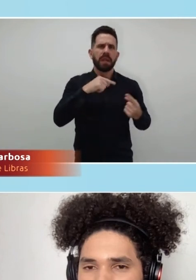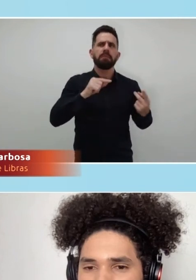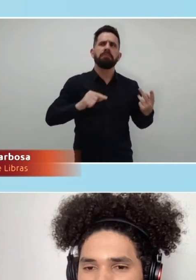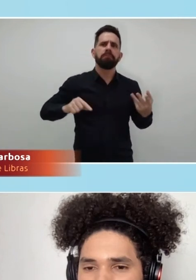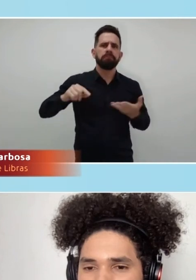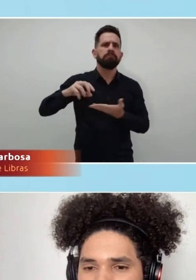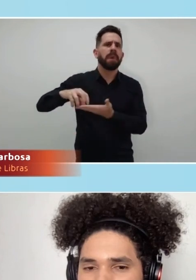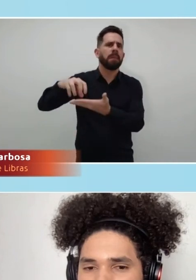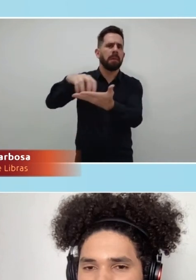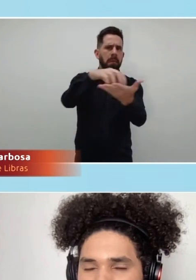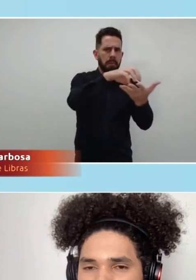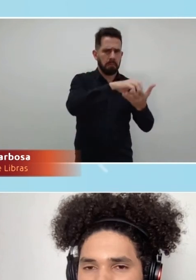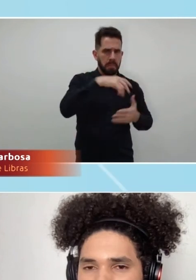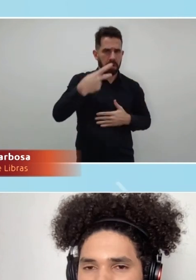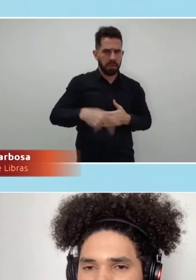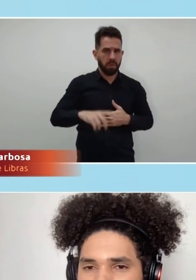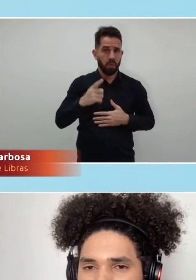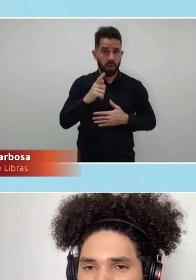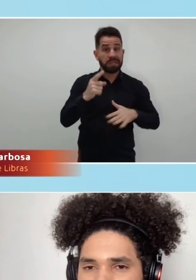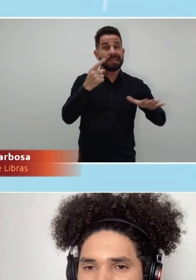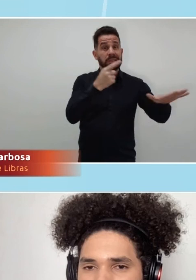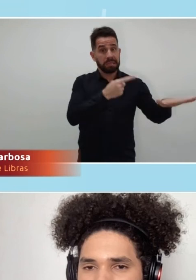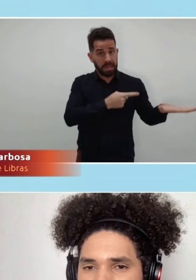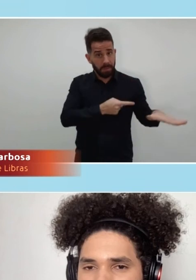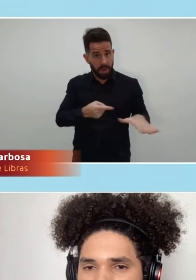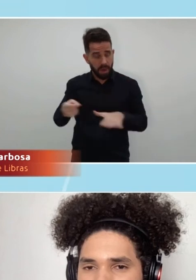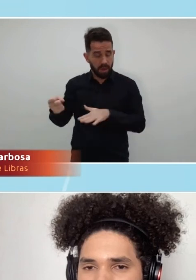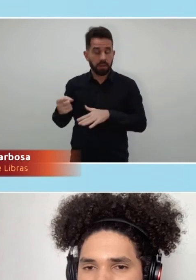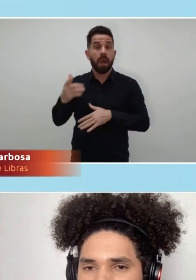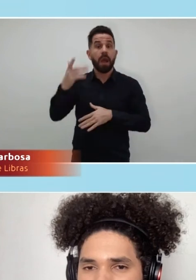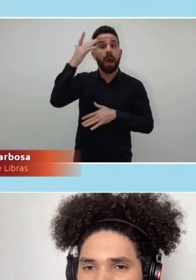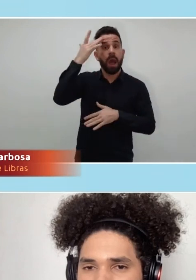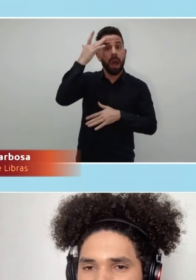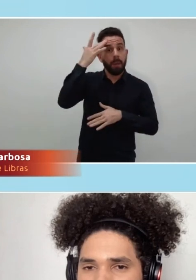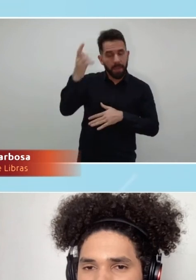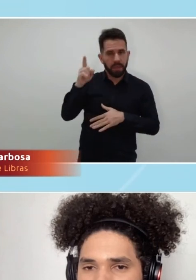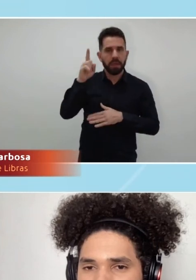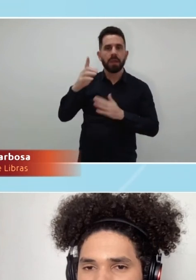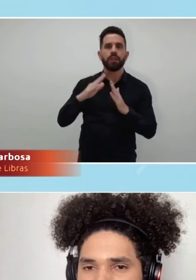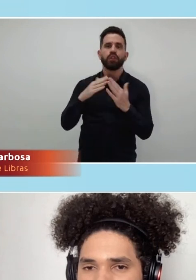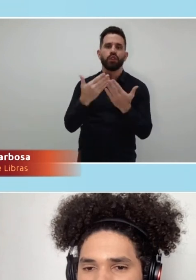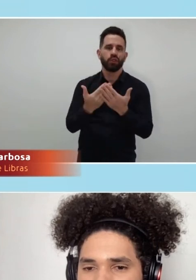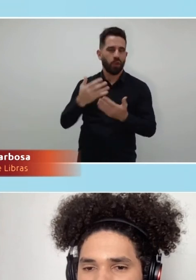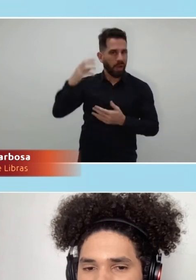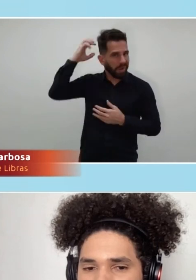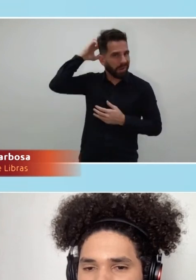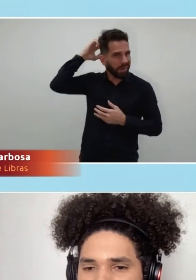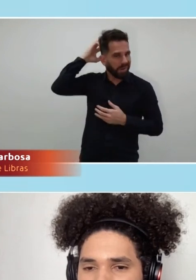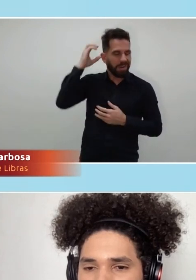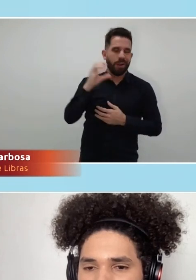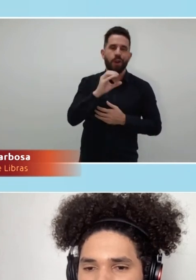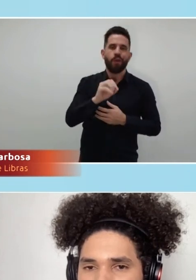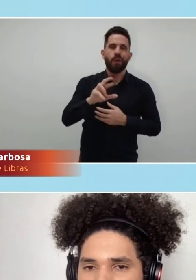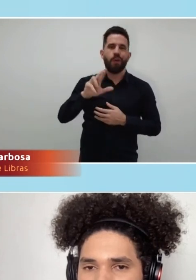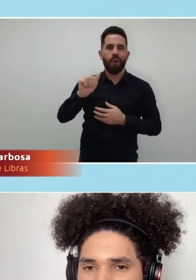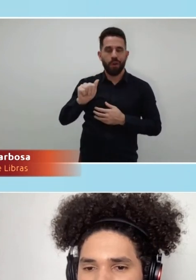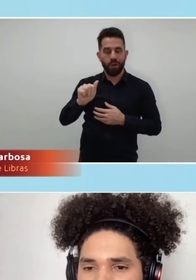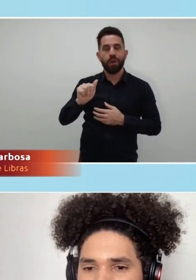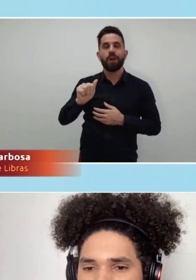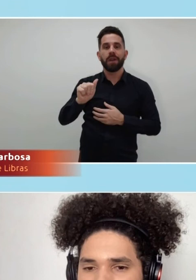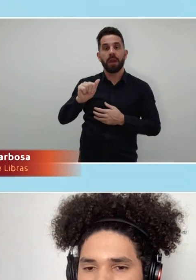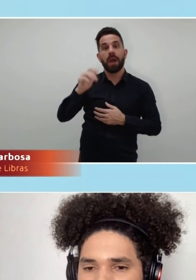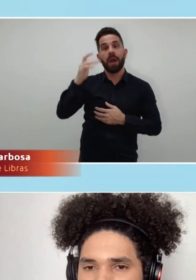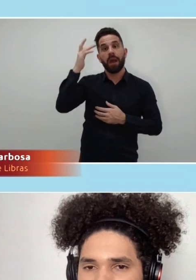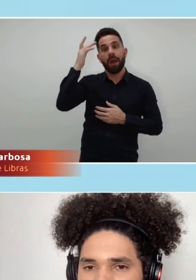toda a semana e amanhã ele ocorre na Escola Estadual Cora Coralina, que fica na Vila Redenção, a partir das 2 da tarde.